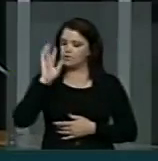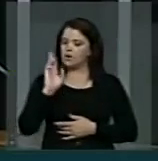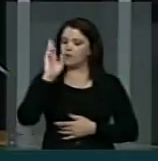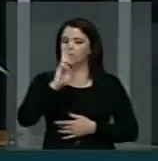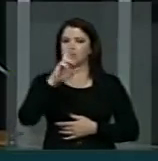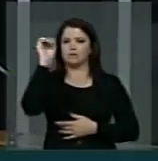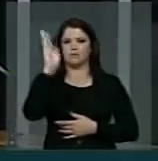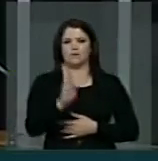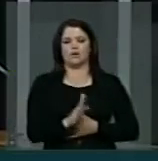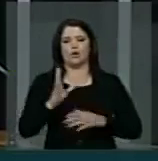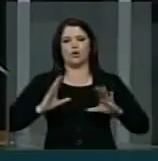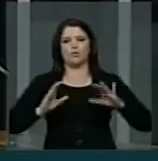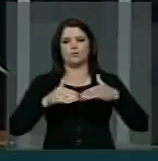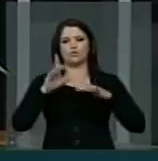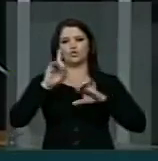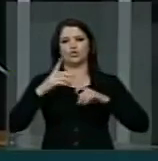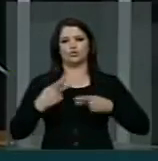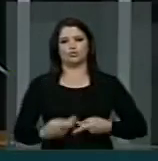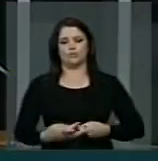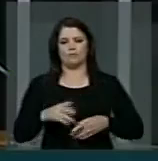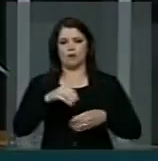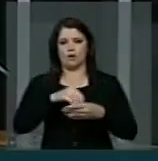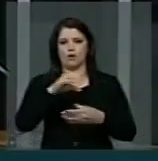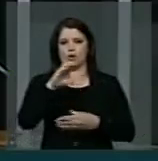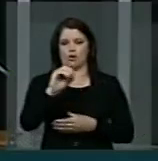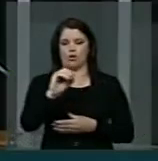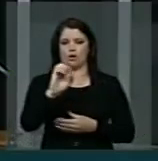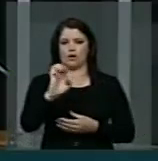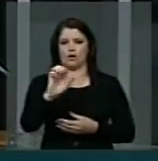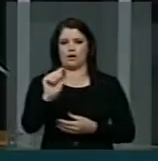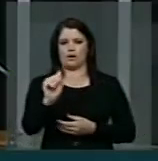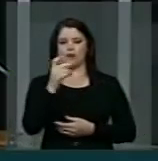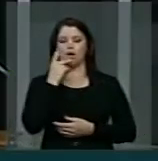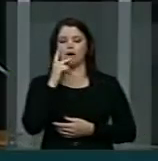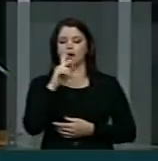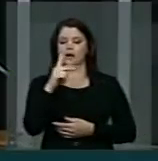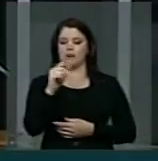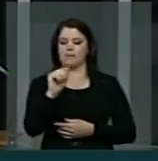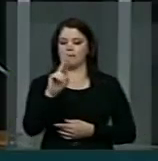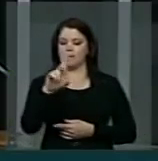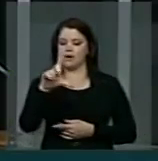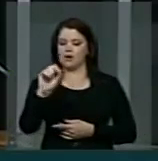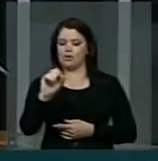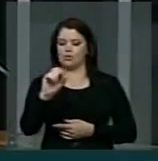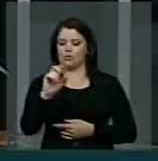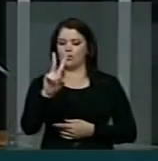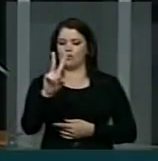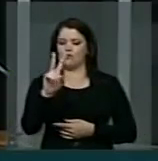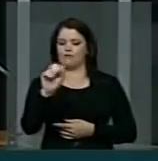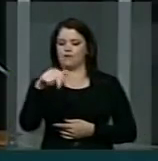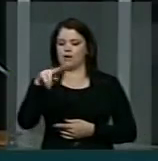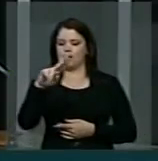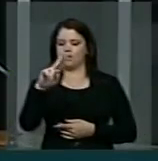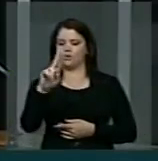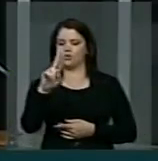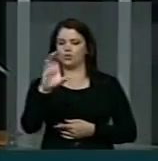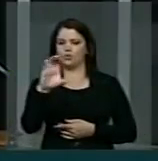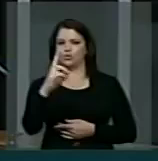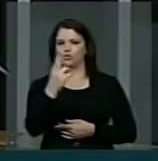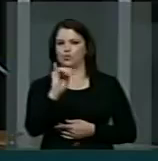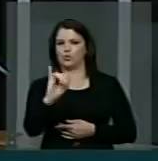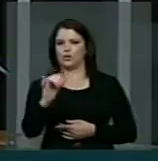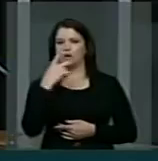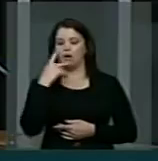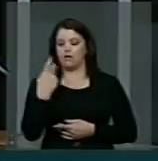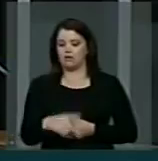brasileiro da Comissão de Direitos Humanos da OEA, Paulo Vanucchi, com a violação desses direitos no